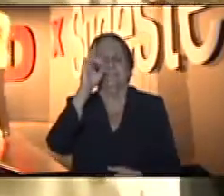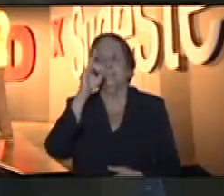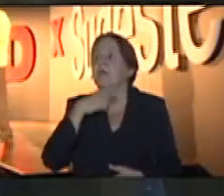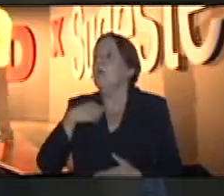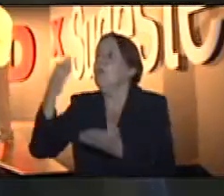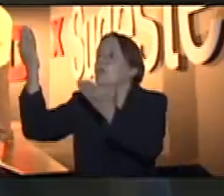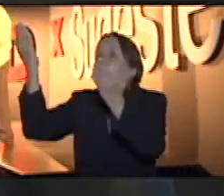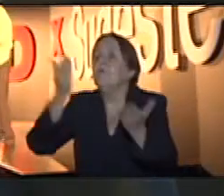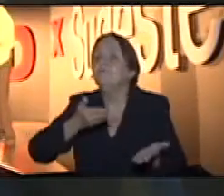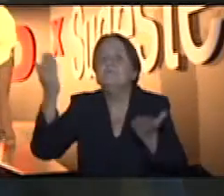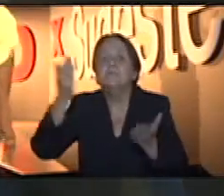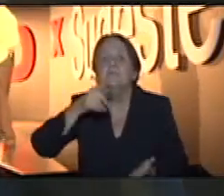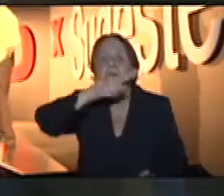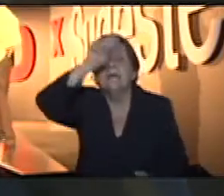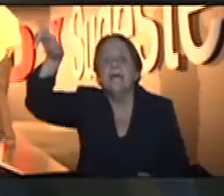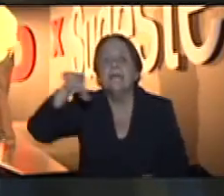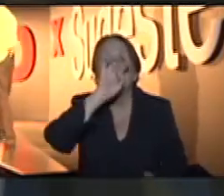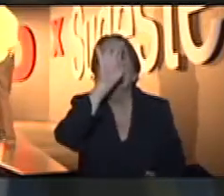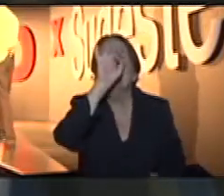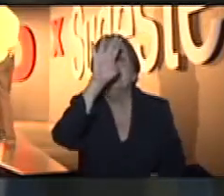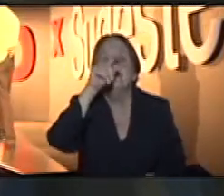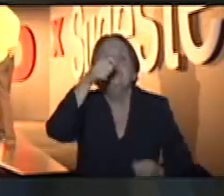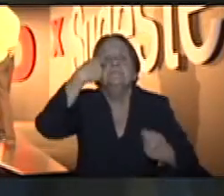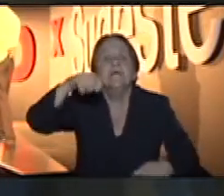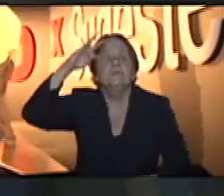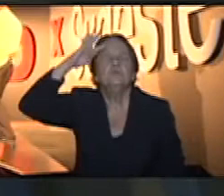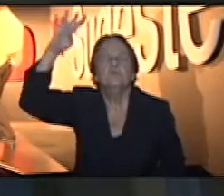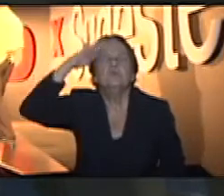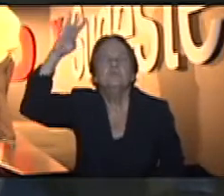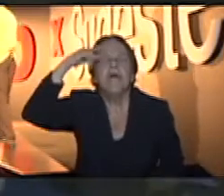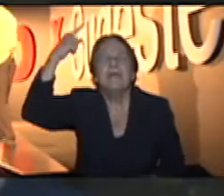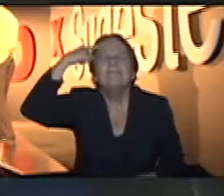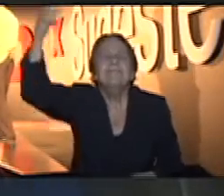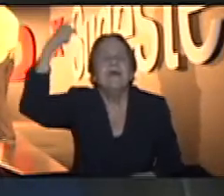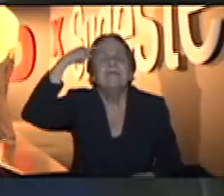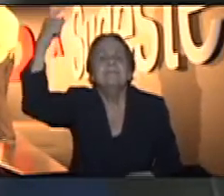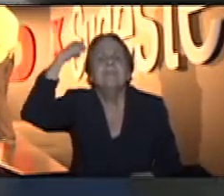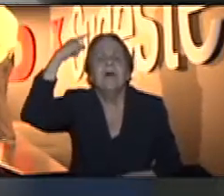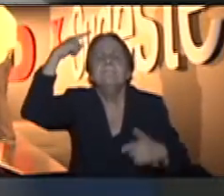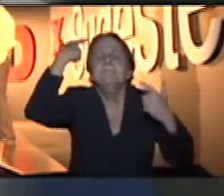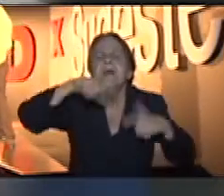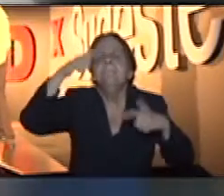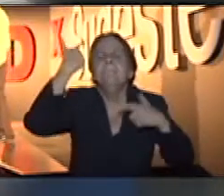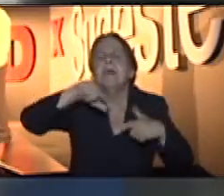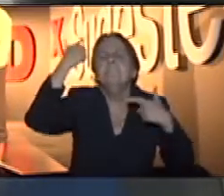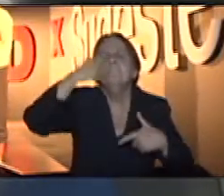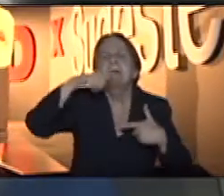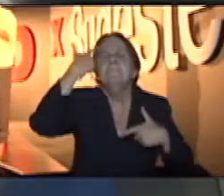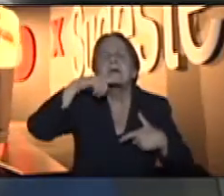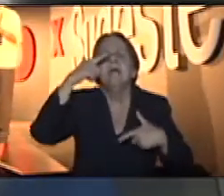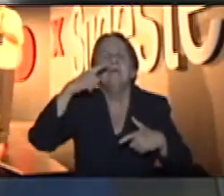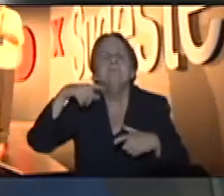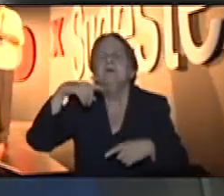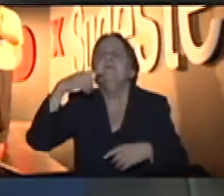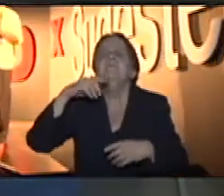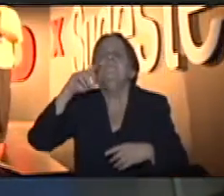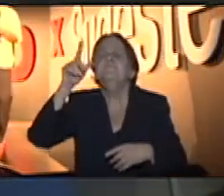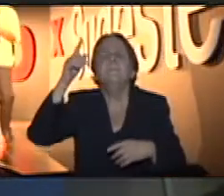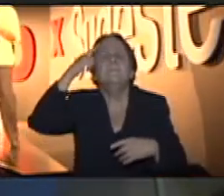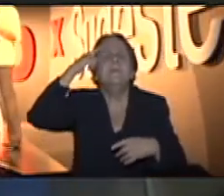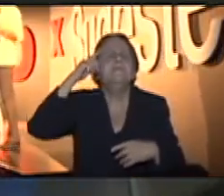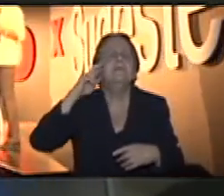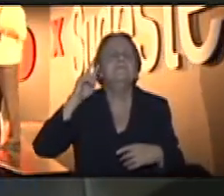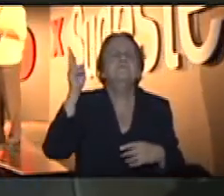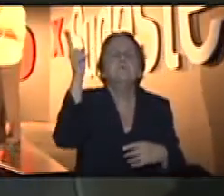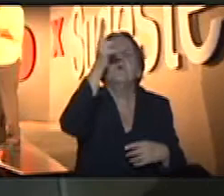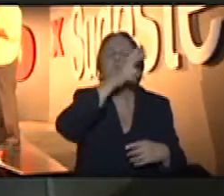a cada um de vocês a sonhar mais um pouco a fazer uma outra viagem uma viagem que não está longe de você